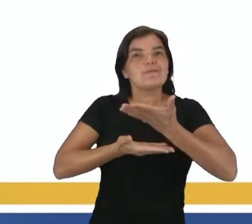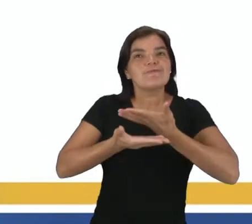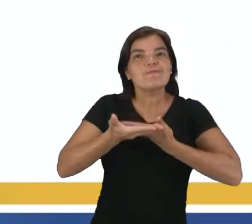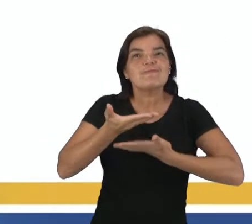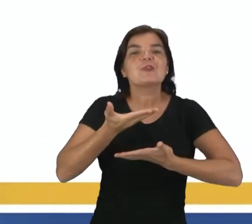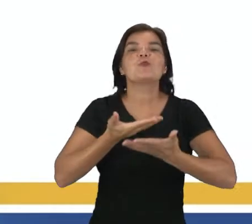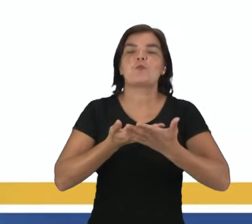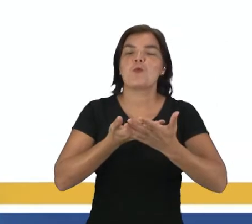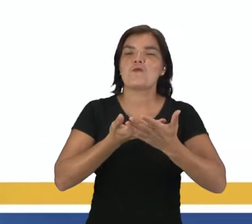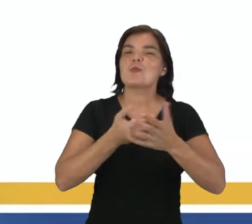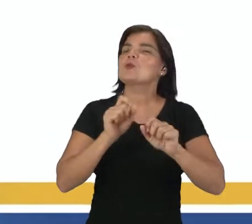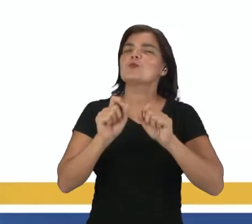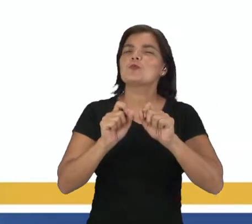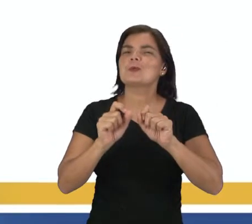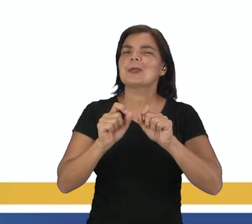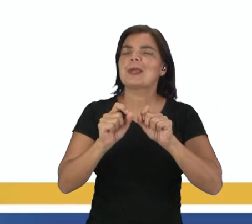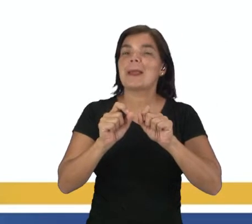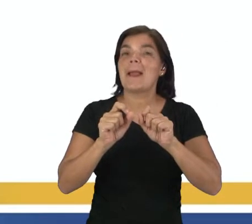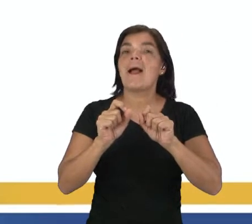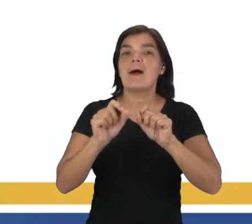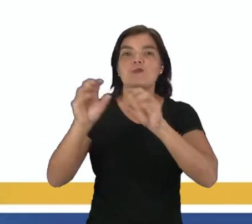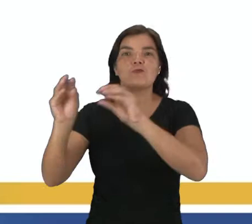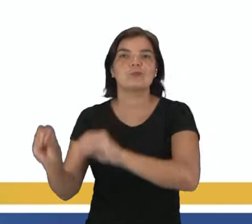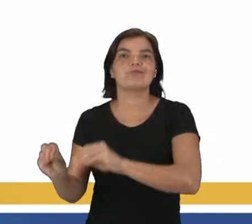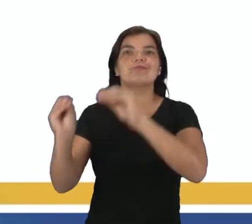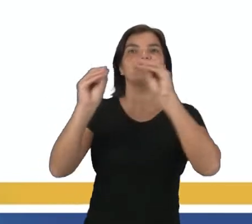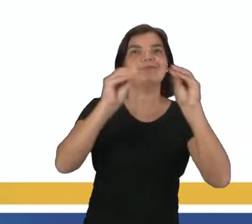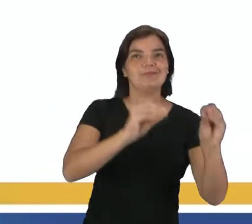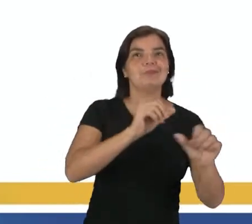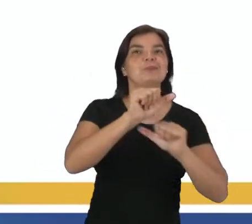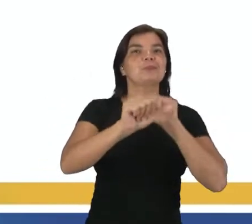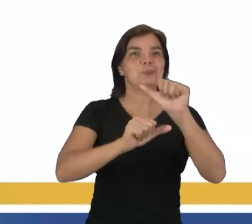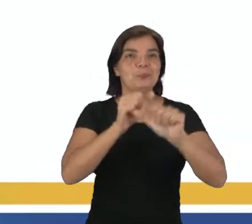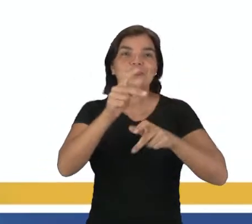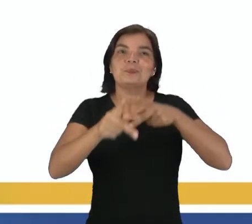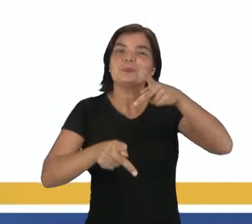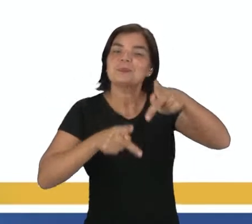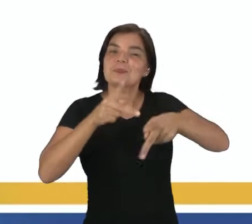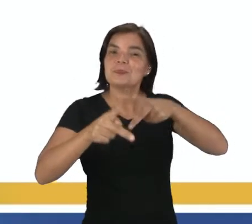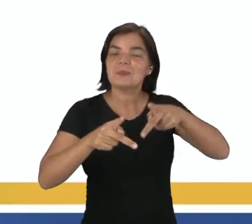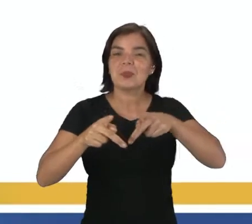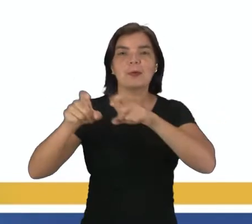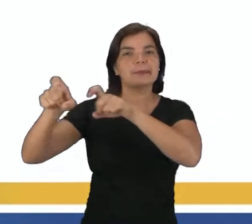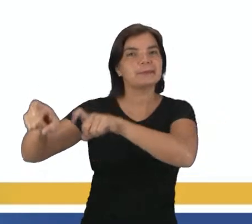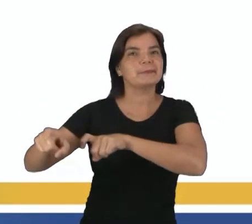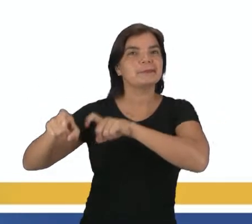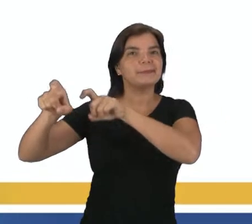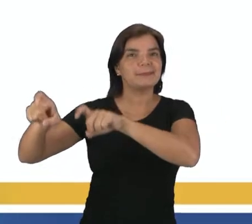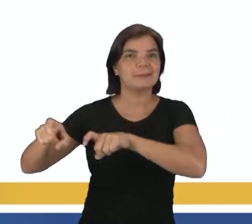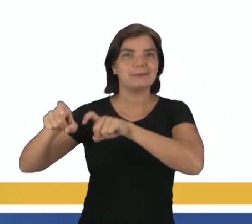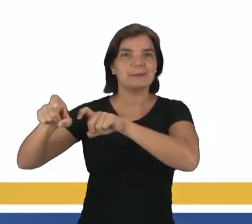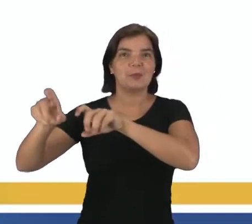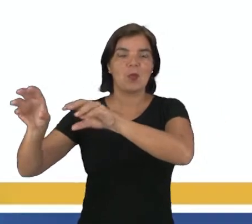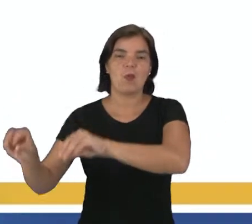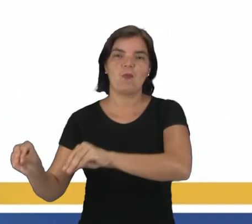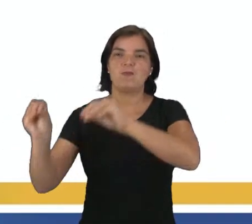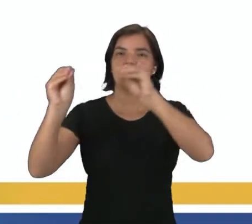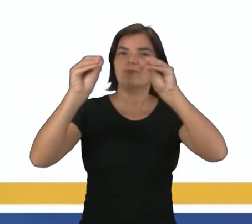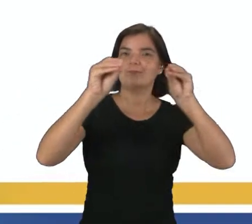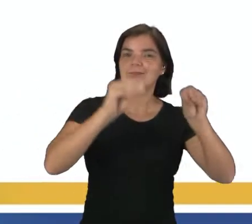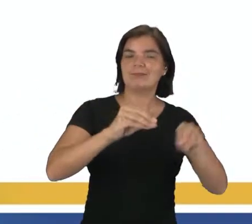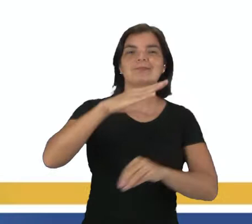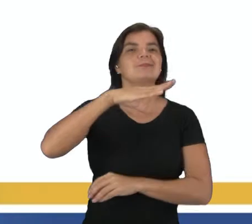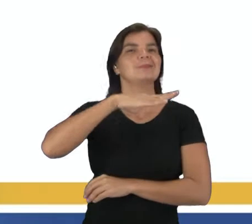relaciona-se ao movimento migratório das populações que vivem no campo